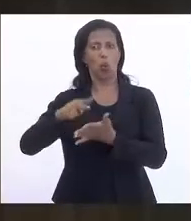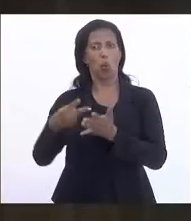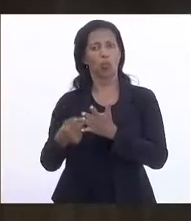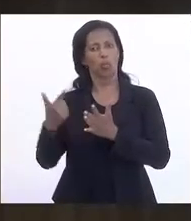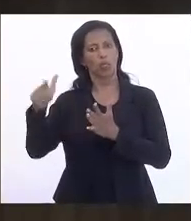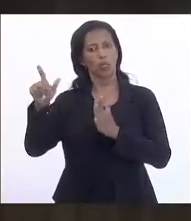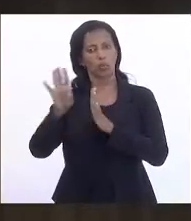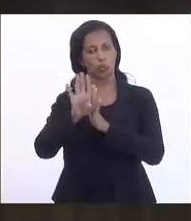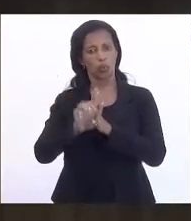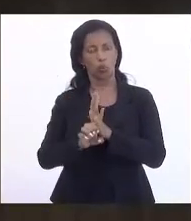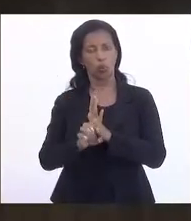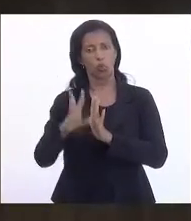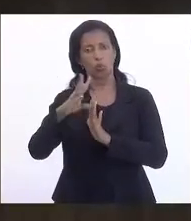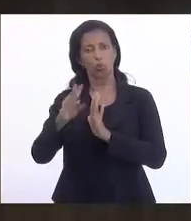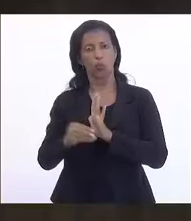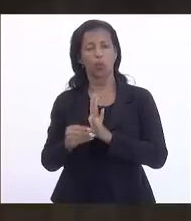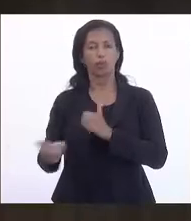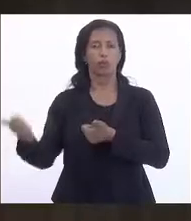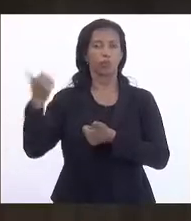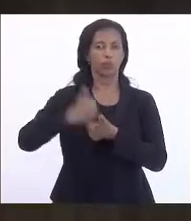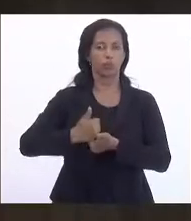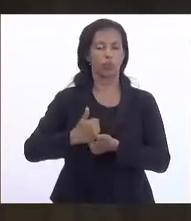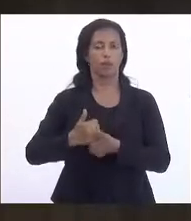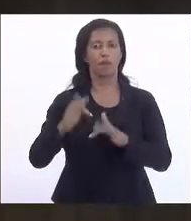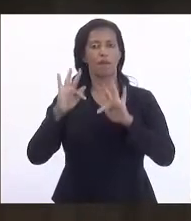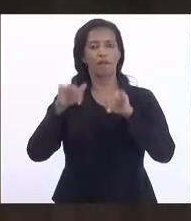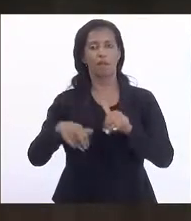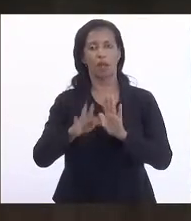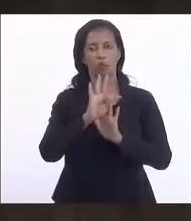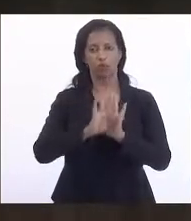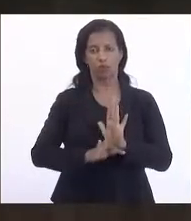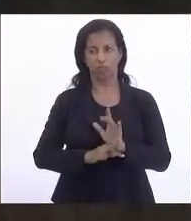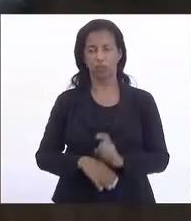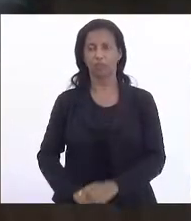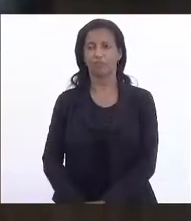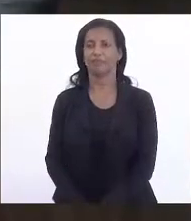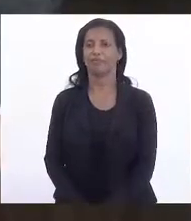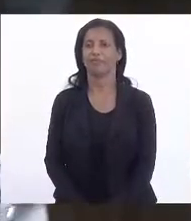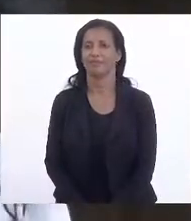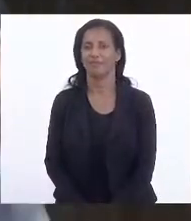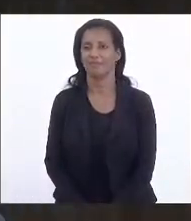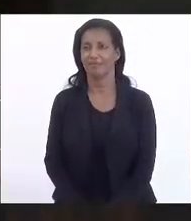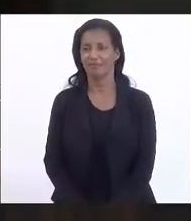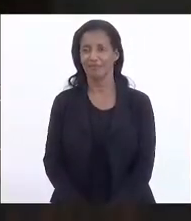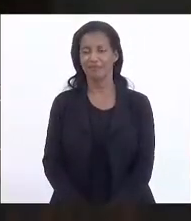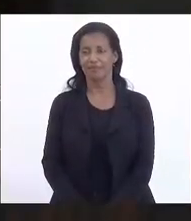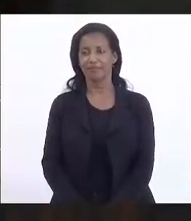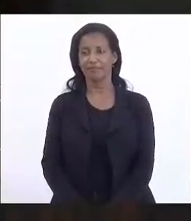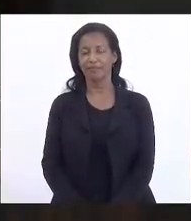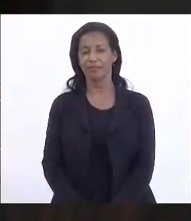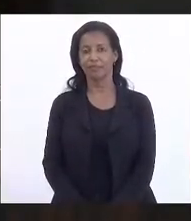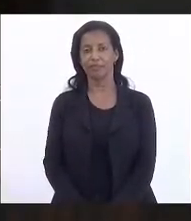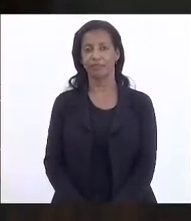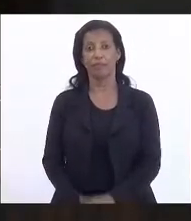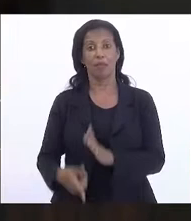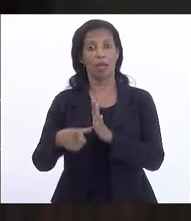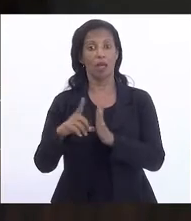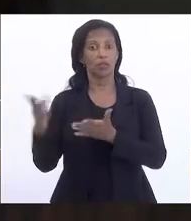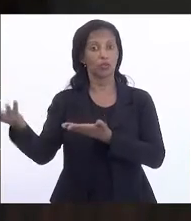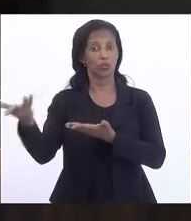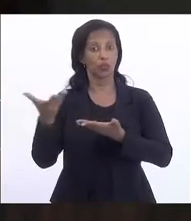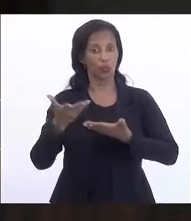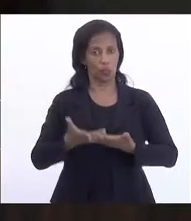emendas, concluindo por substitutivo e pedindo uma forma final de redação. Antes de chamar a Comissão